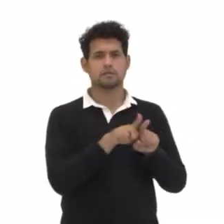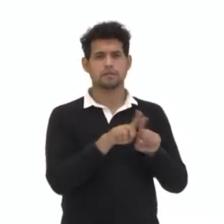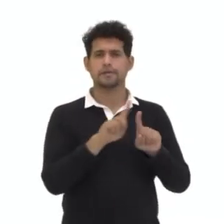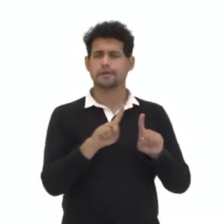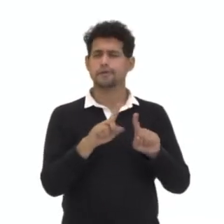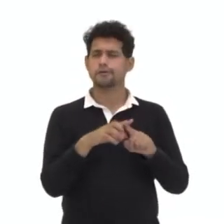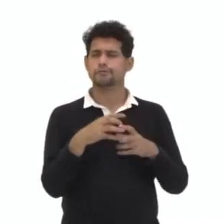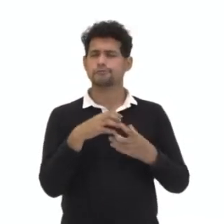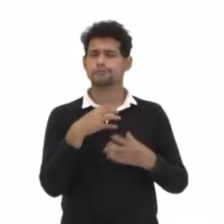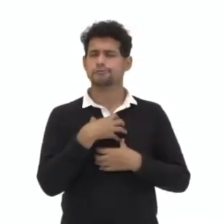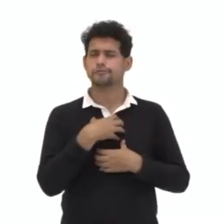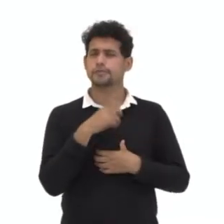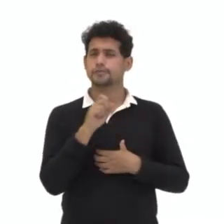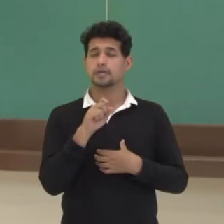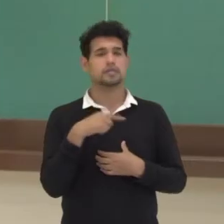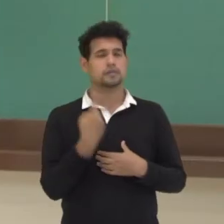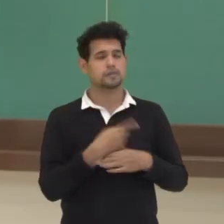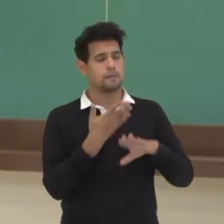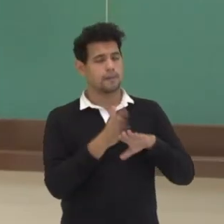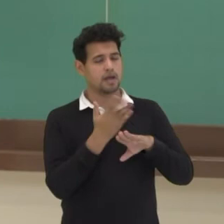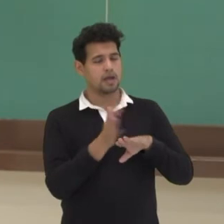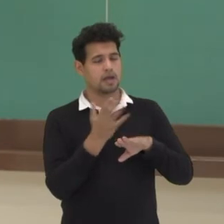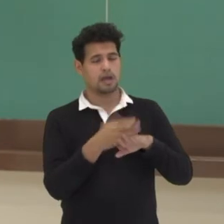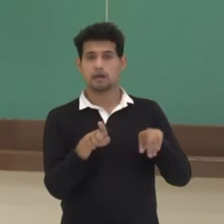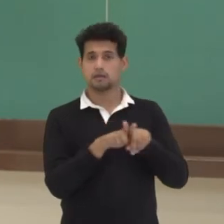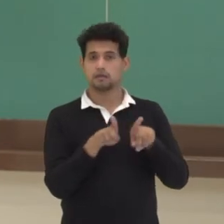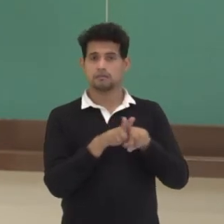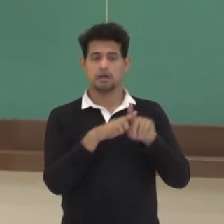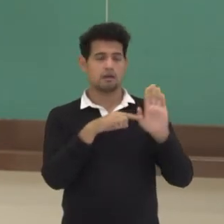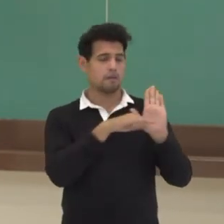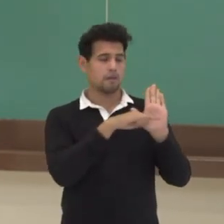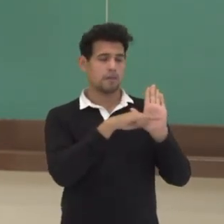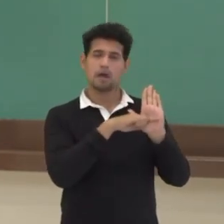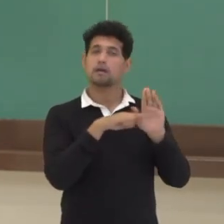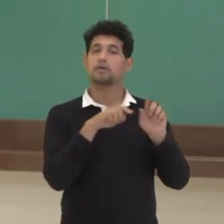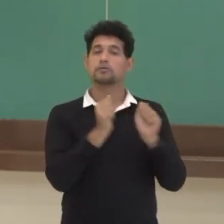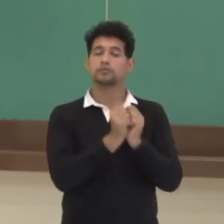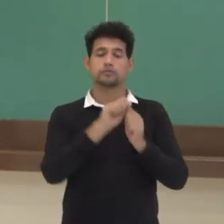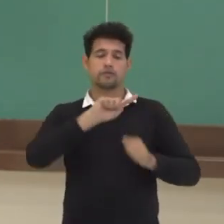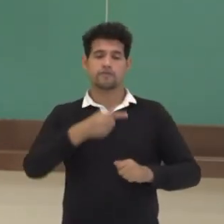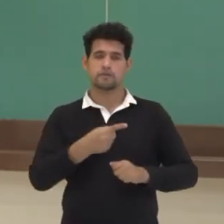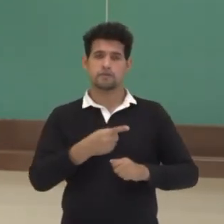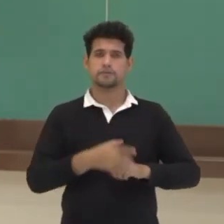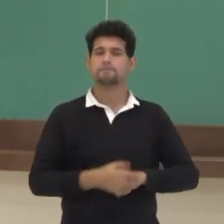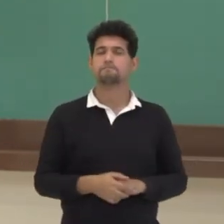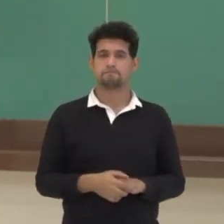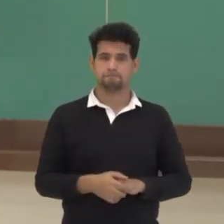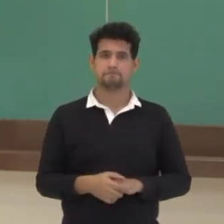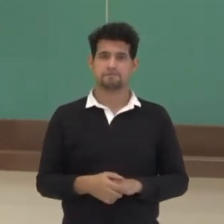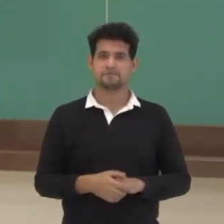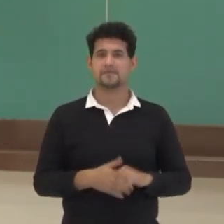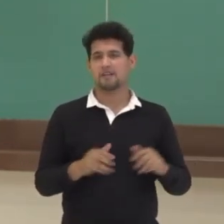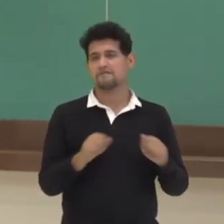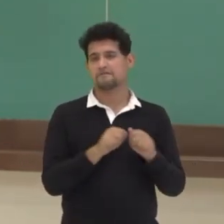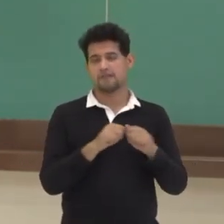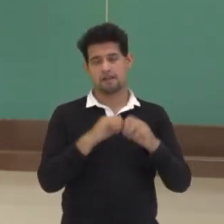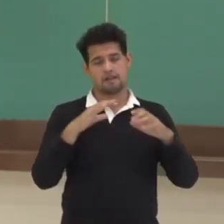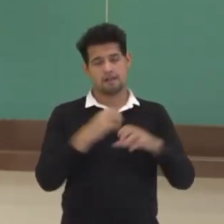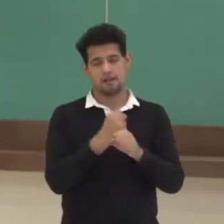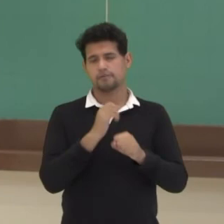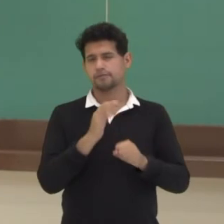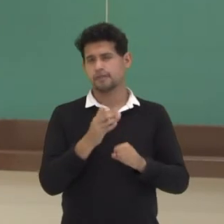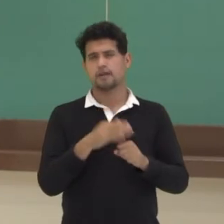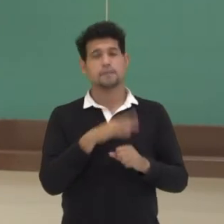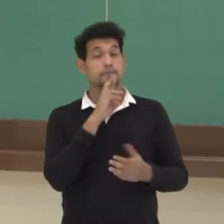chance da gente aí praticar subtração com vírgula. Fazendo os cálculos, eu chego